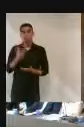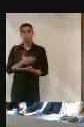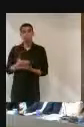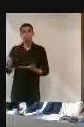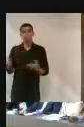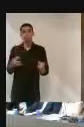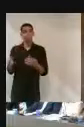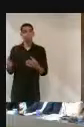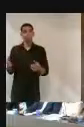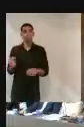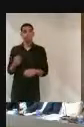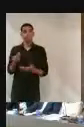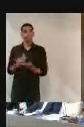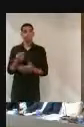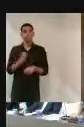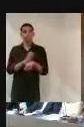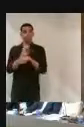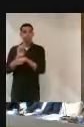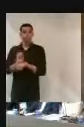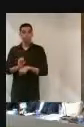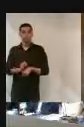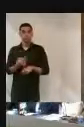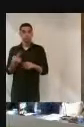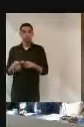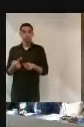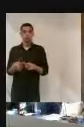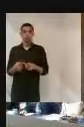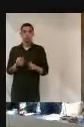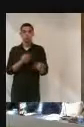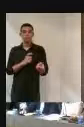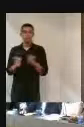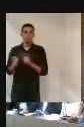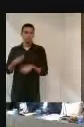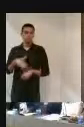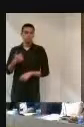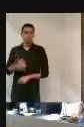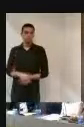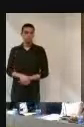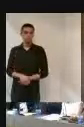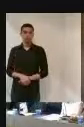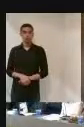Estados, até porque a interlocução é melhor.